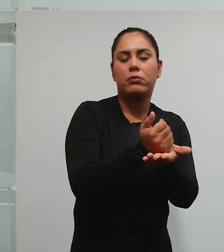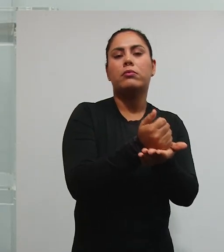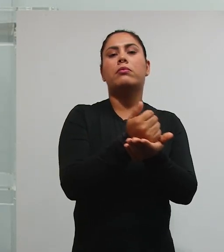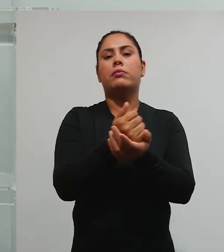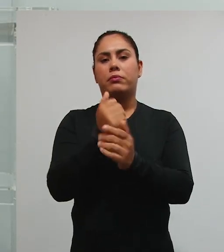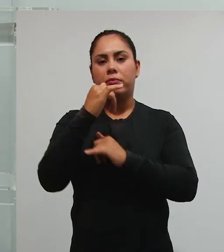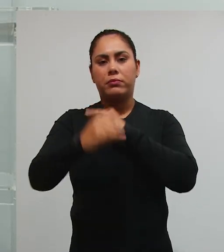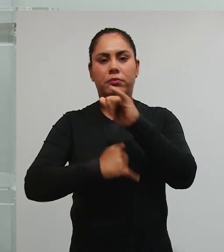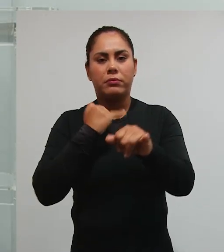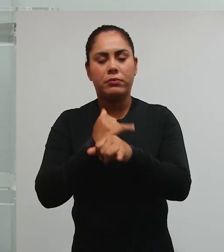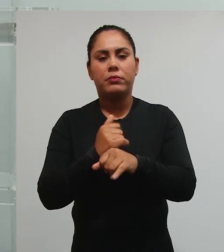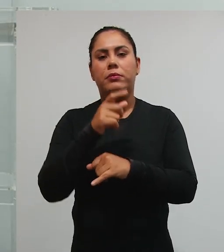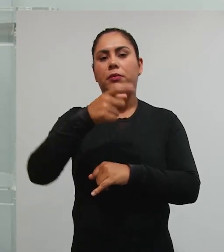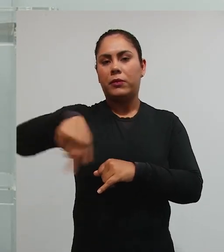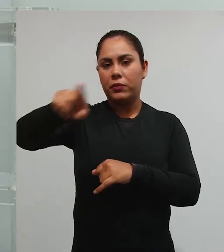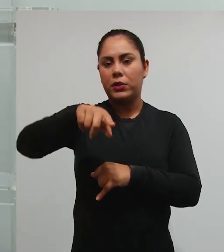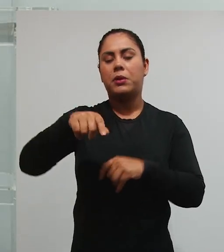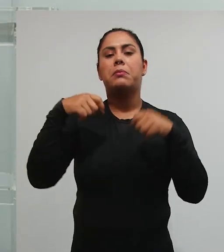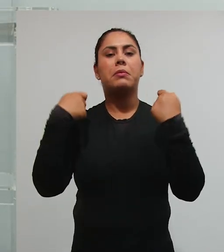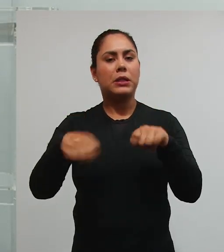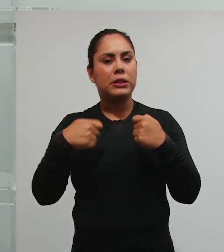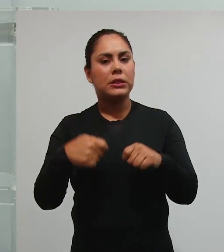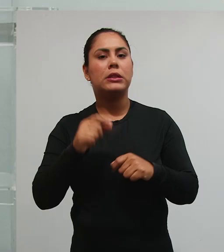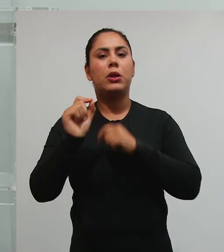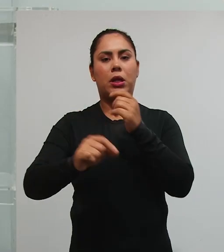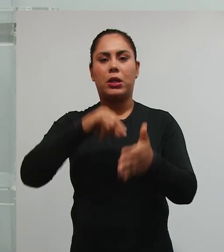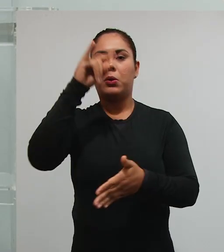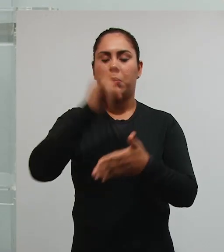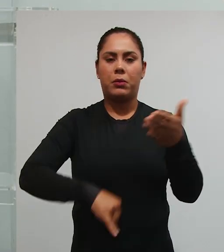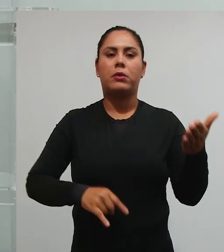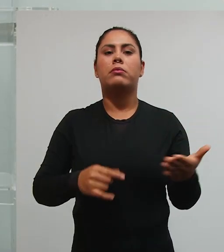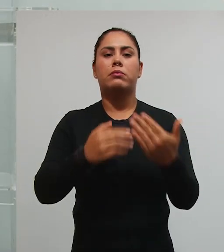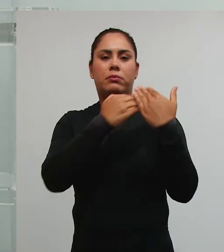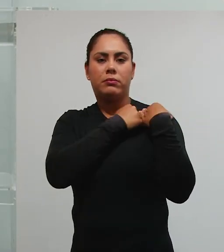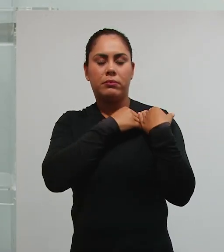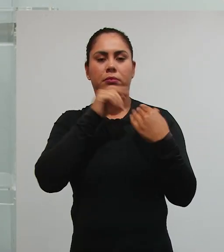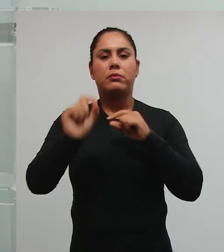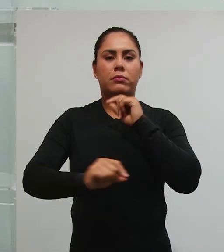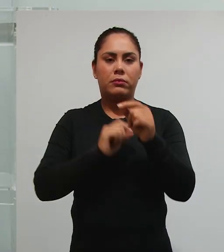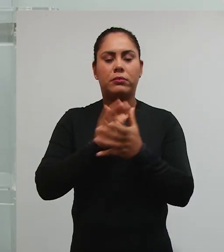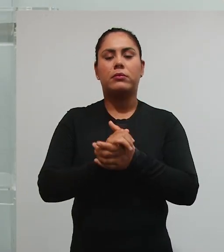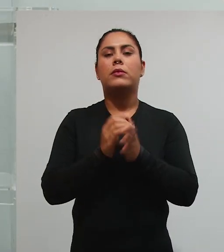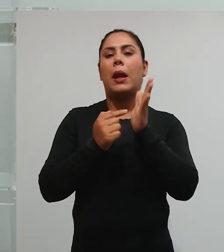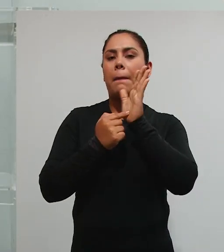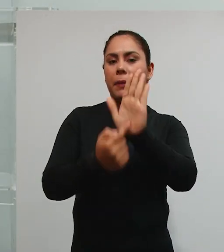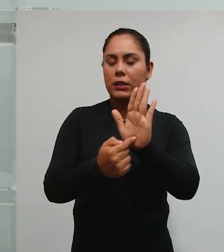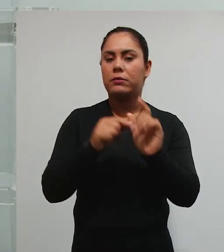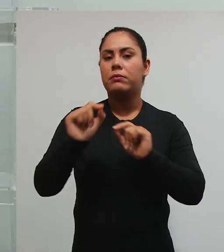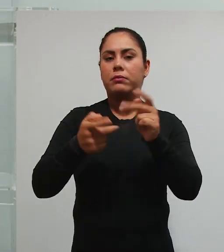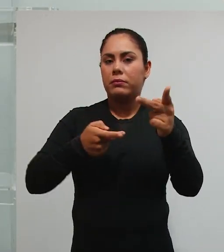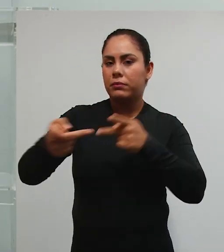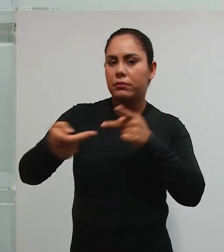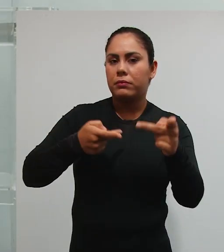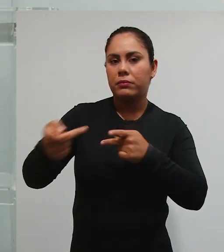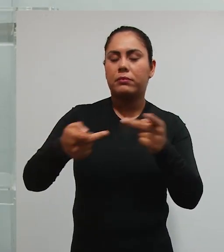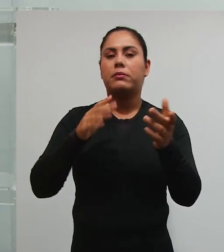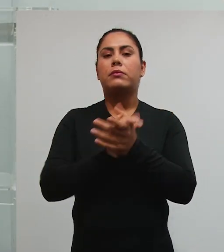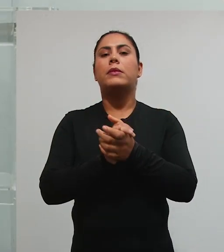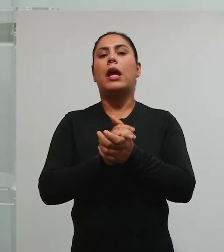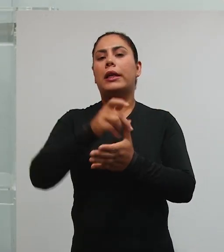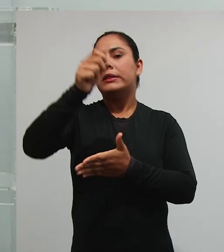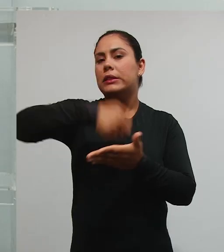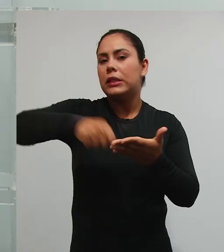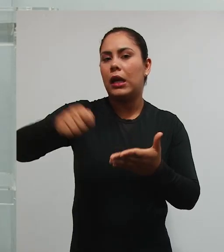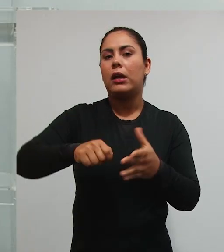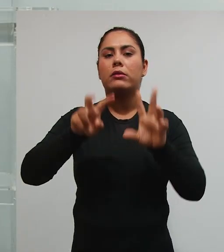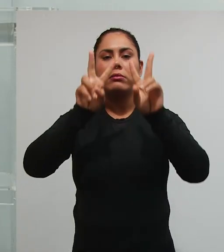nesse suporte digital. Para isso, a gente precisa do termo de consentimento, tá? Então, apresentou o projeto, assinaram